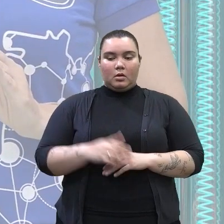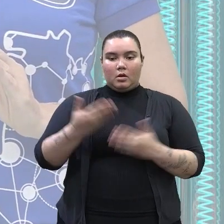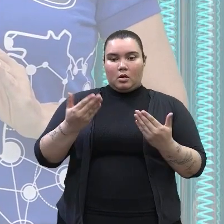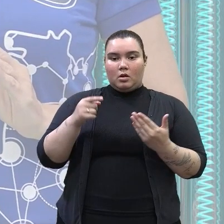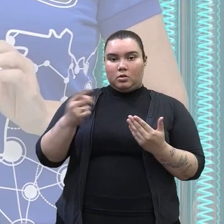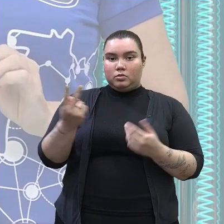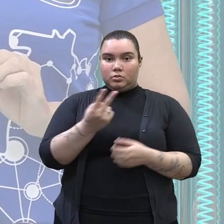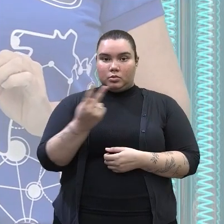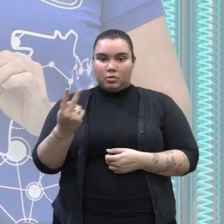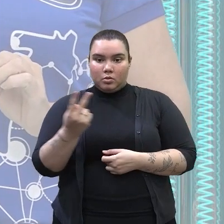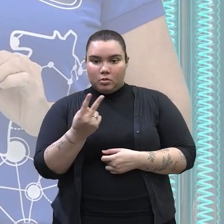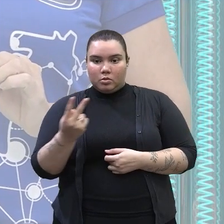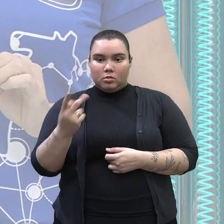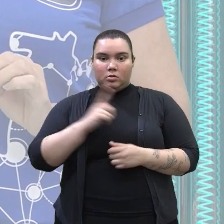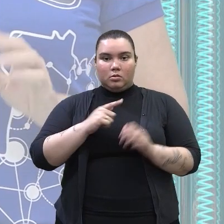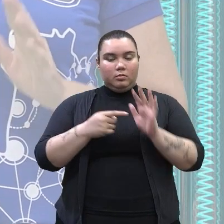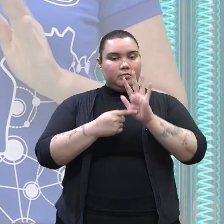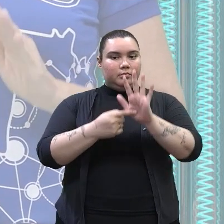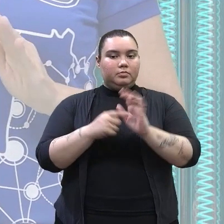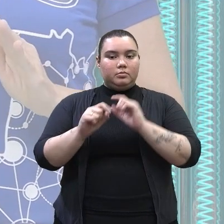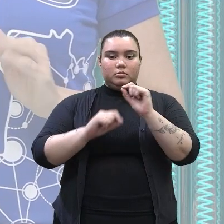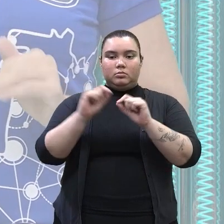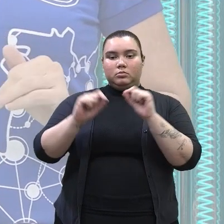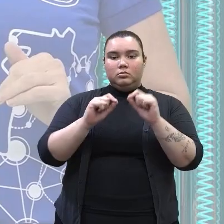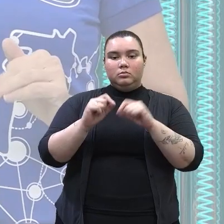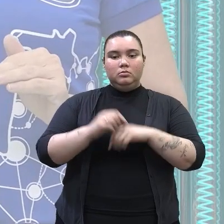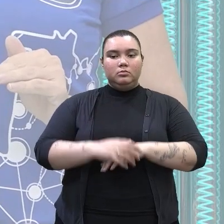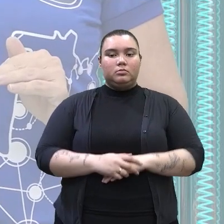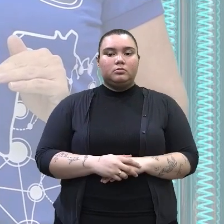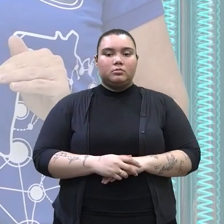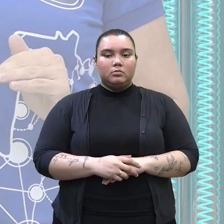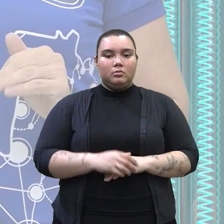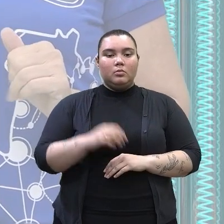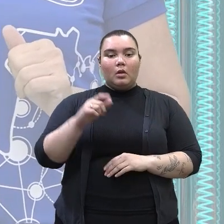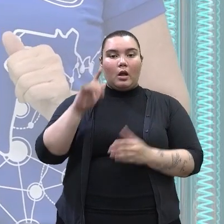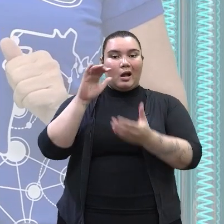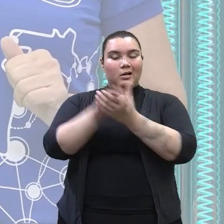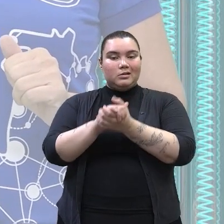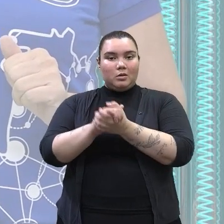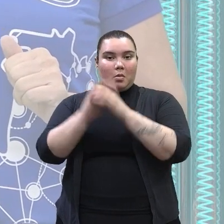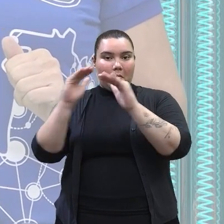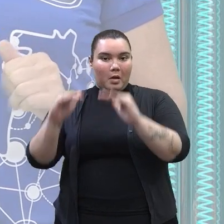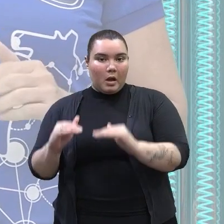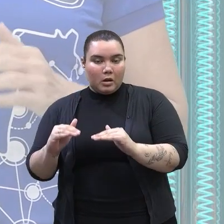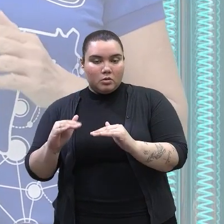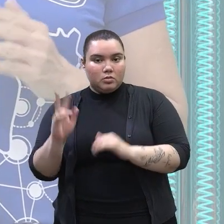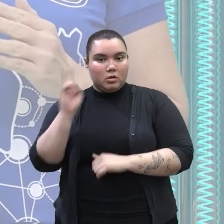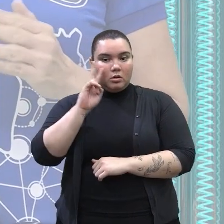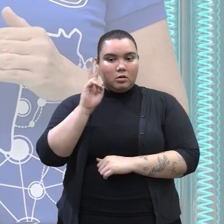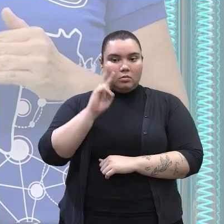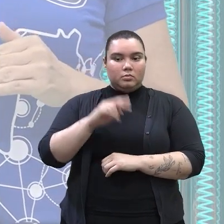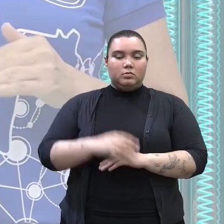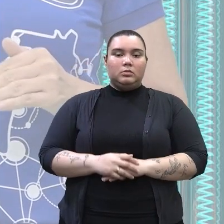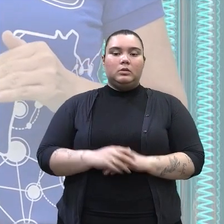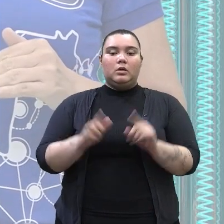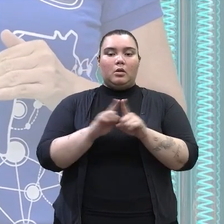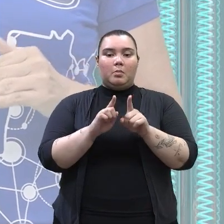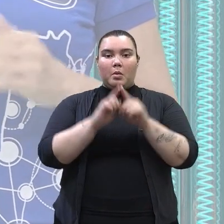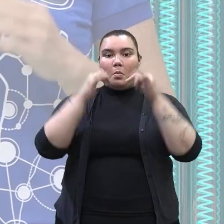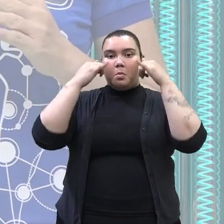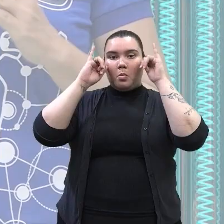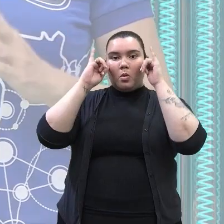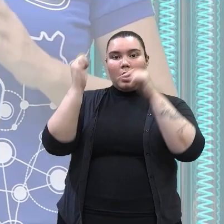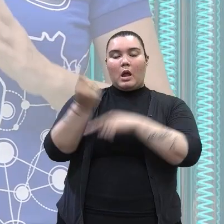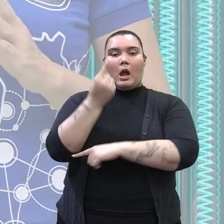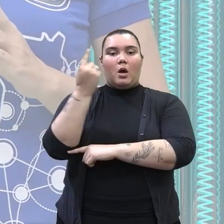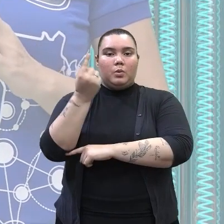destes dois que se destaca é o quê? Short, que é o casal, que é baixo, e tall, que é o Tommy, né? Que ele é alto.